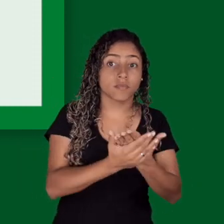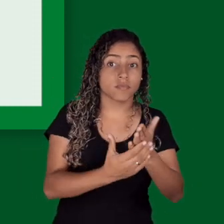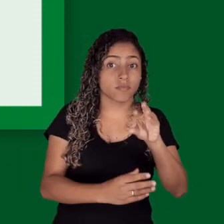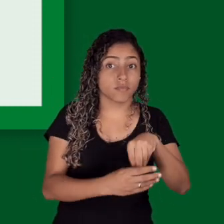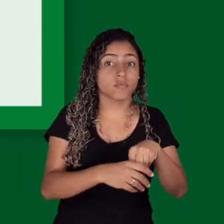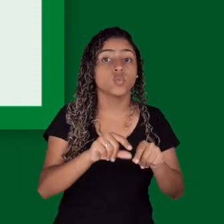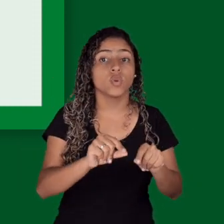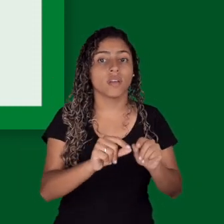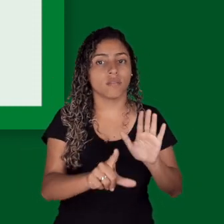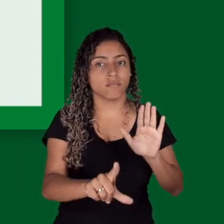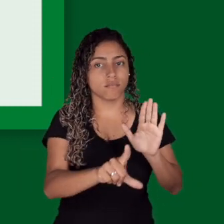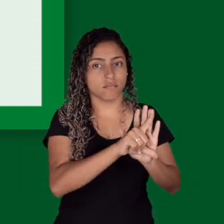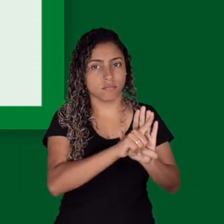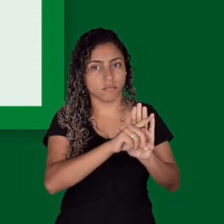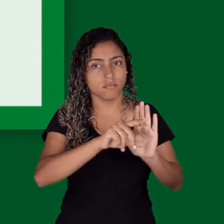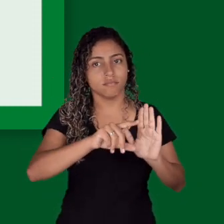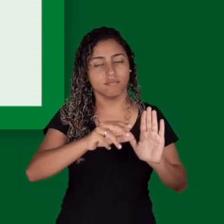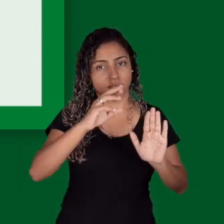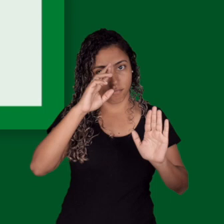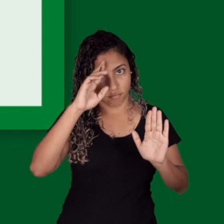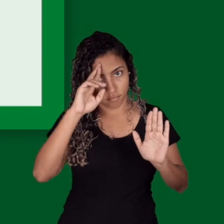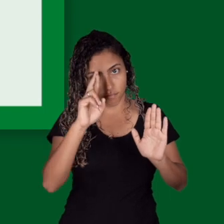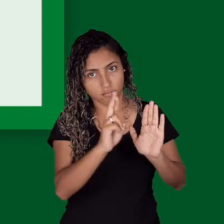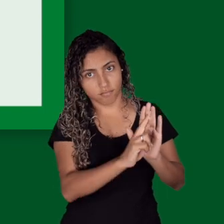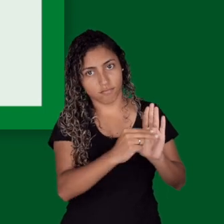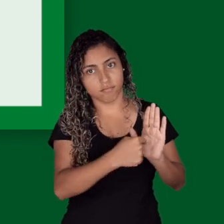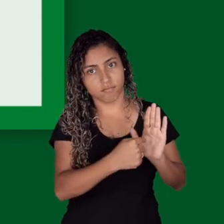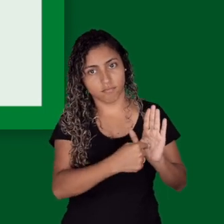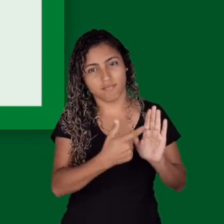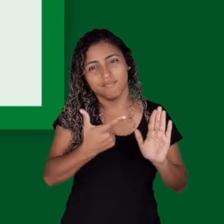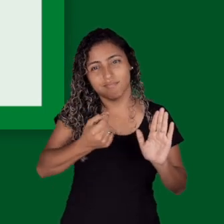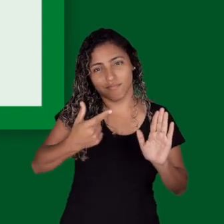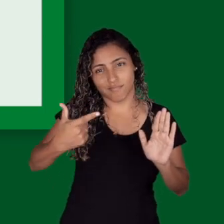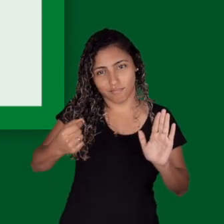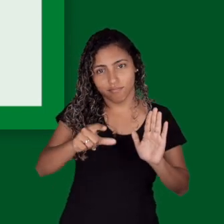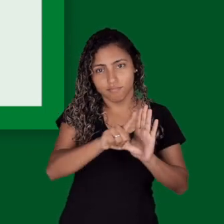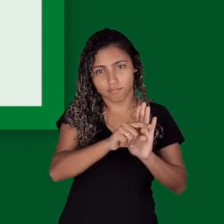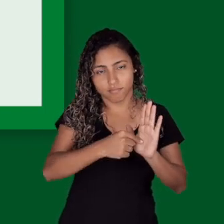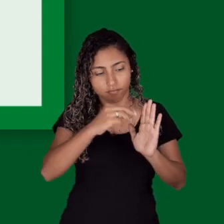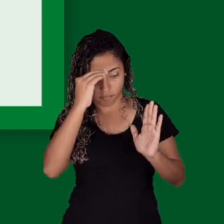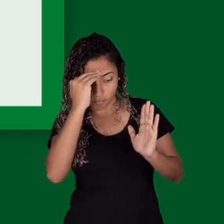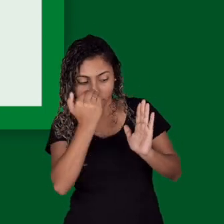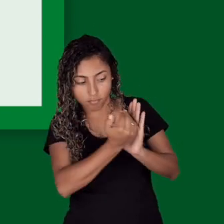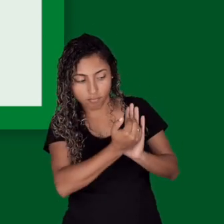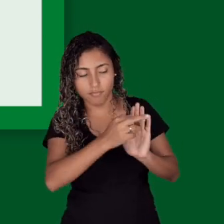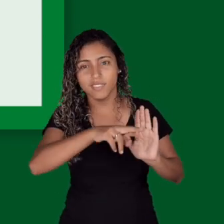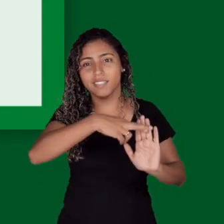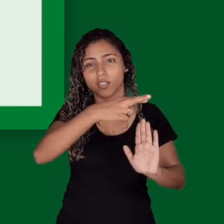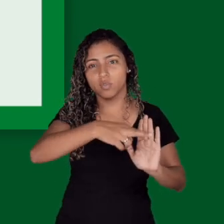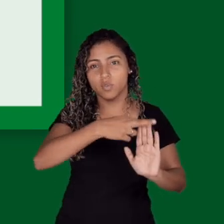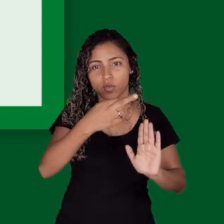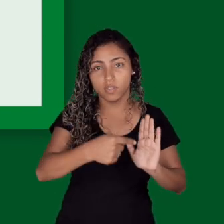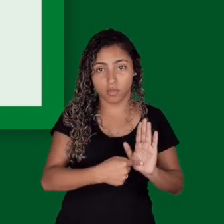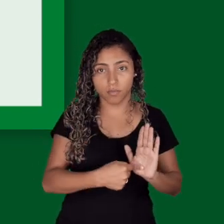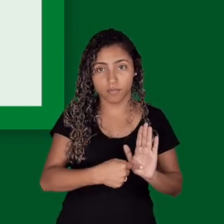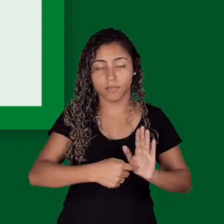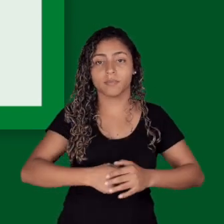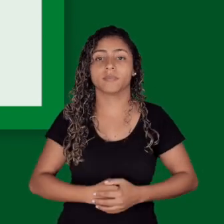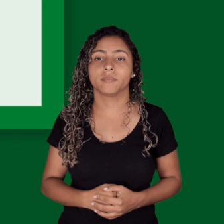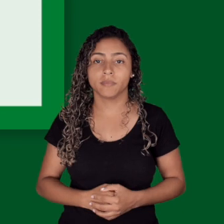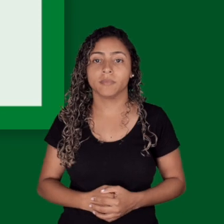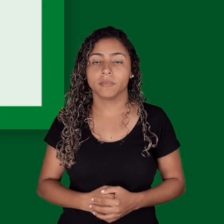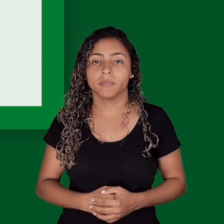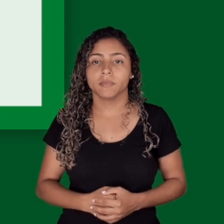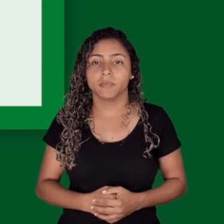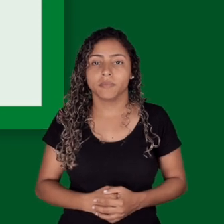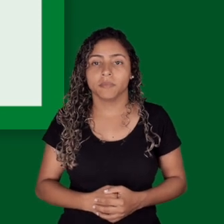legislação 06 do FNDE, a resolução 06 de 2020. E essa resolução ela se baseou muito, né? Ela adquiriu